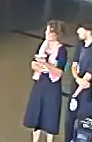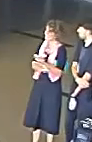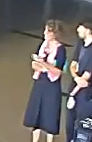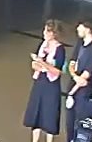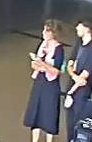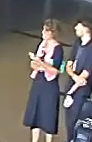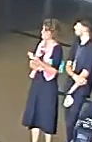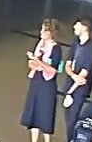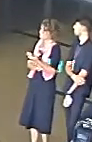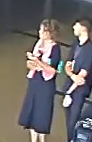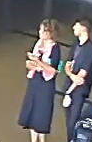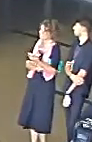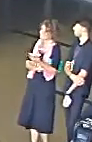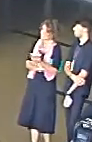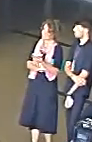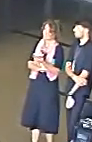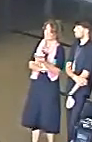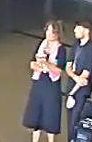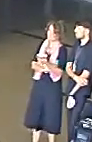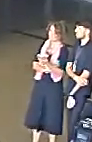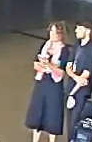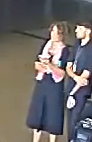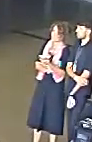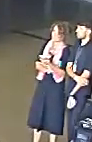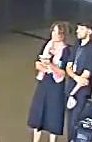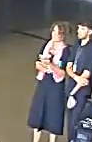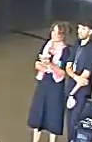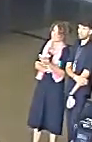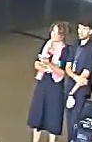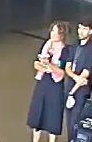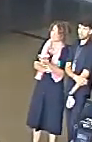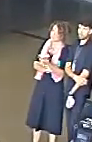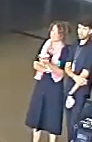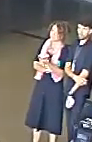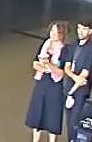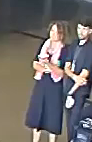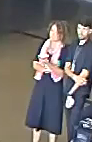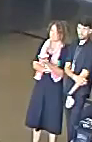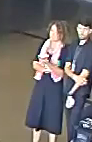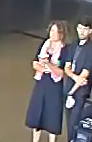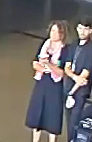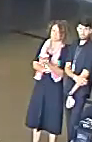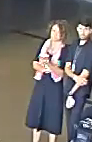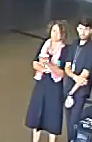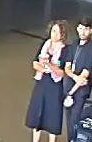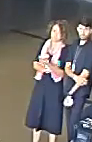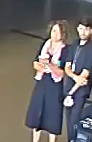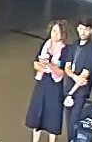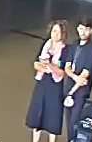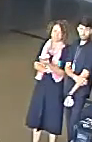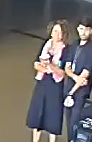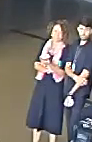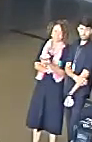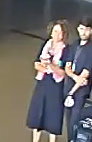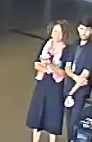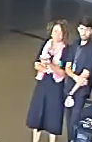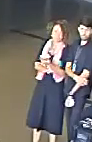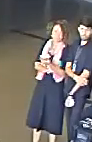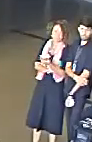isso é discurso de causa é discurso de respeito das pessoas deficientes temos que fazer